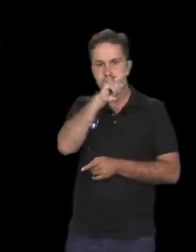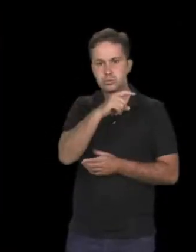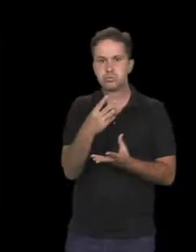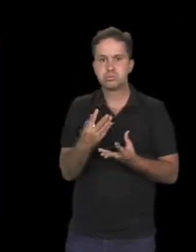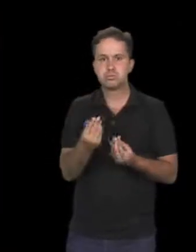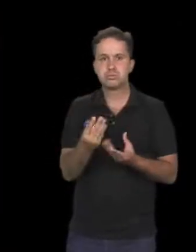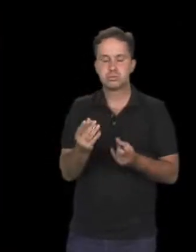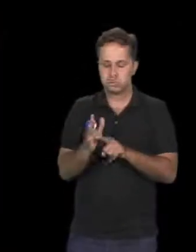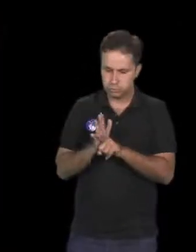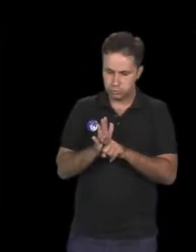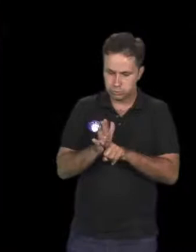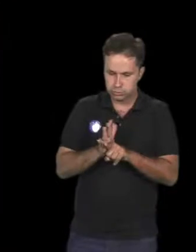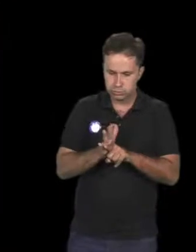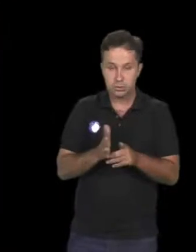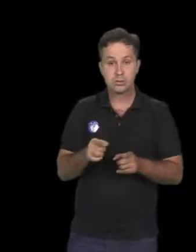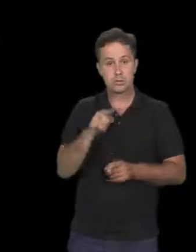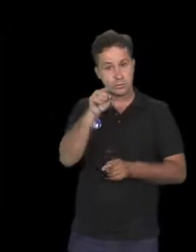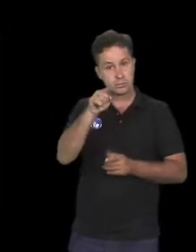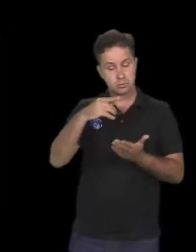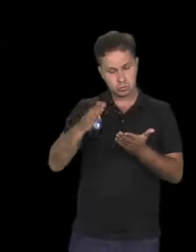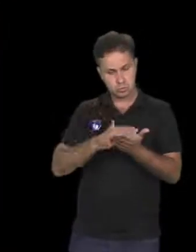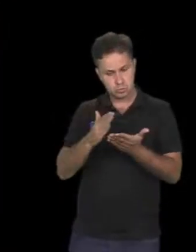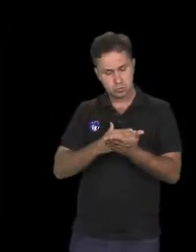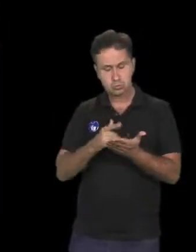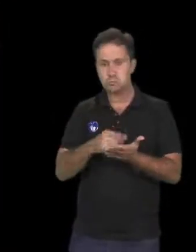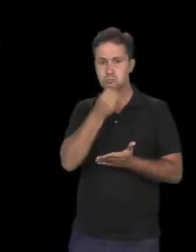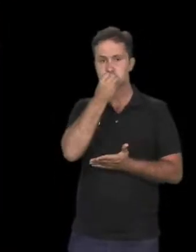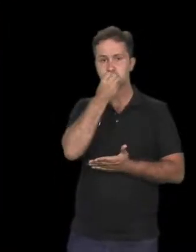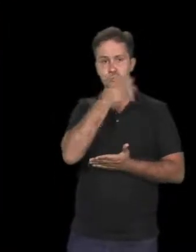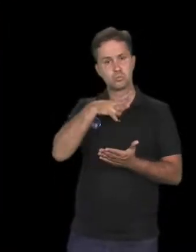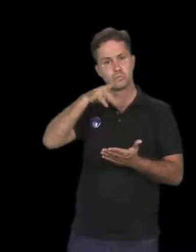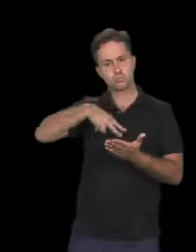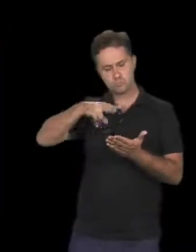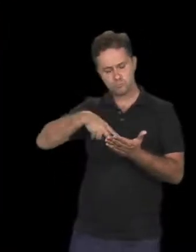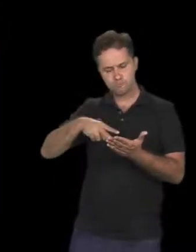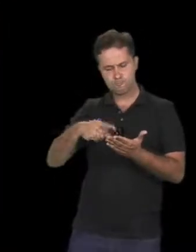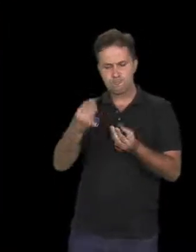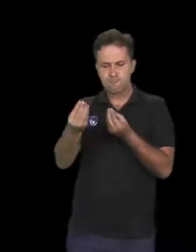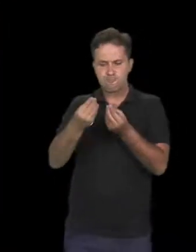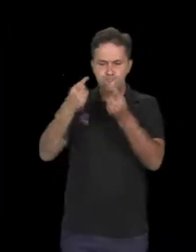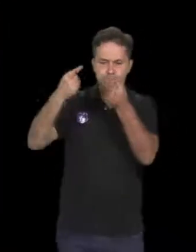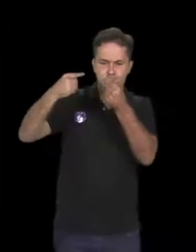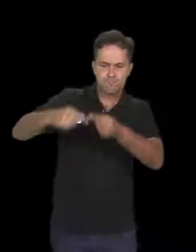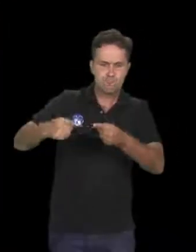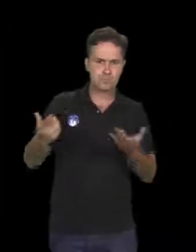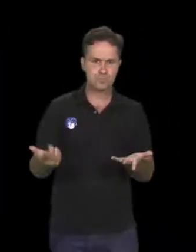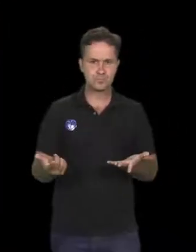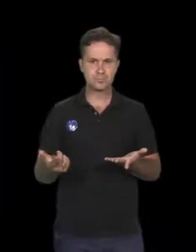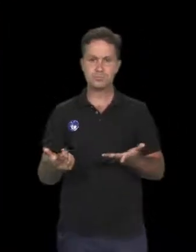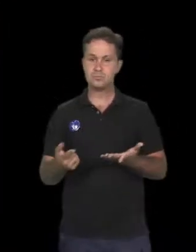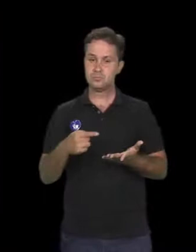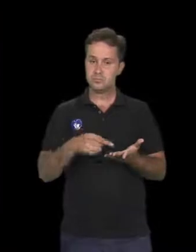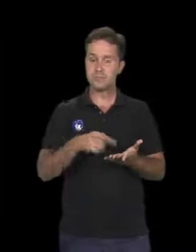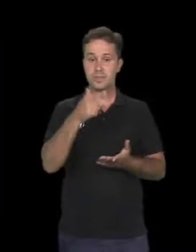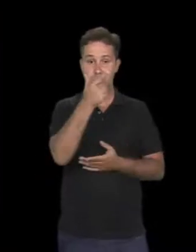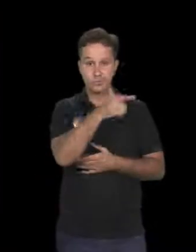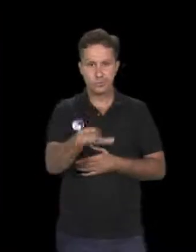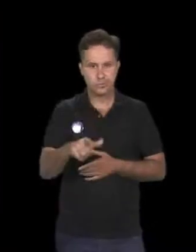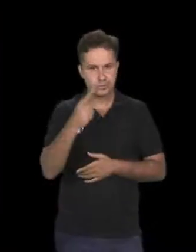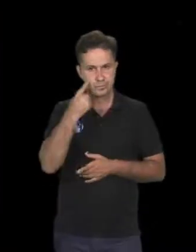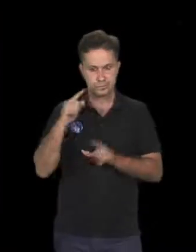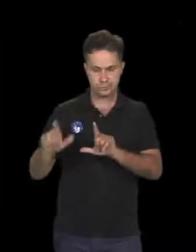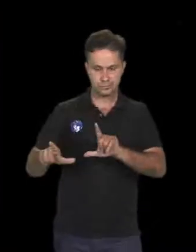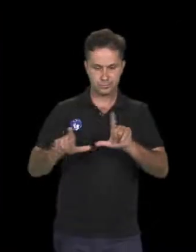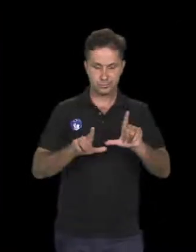essas questões em perspectiva. Então, funcionou muito bem. E aí, de novo, economia, questões energéticas, ciência, quer dizer, é uma matéria